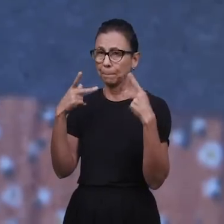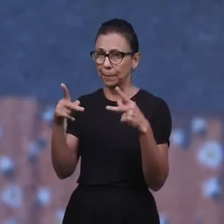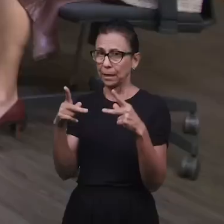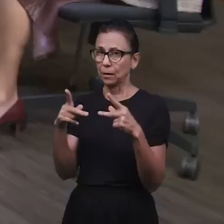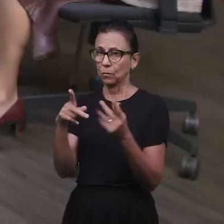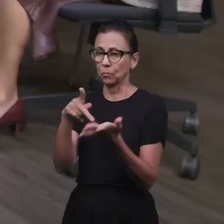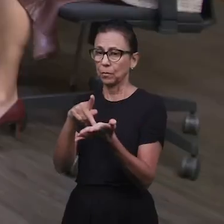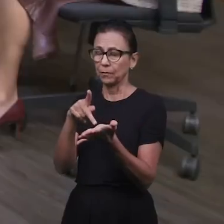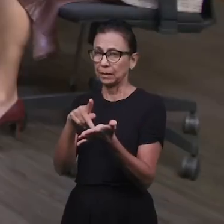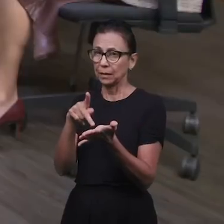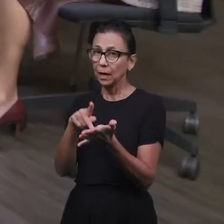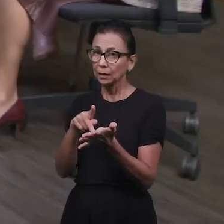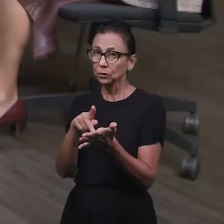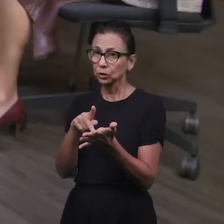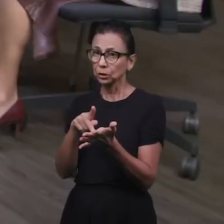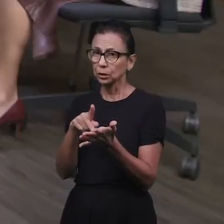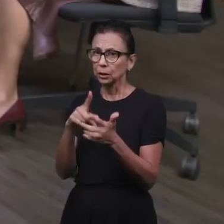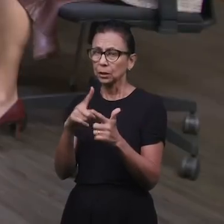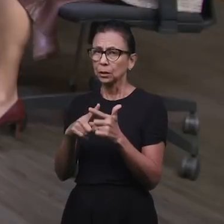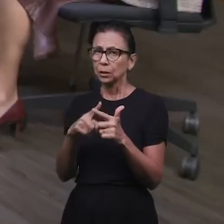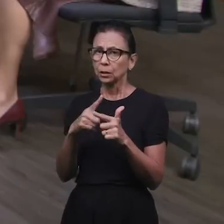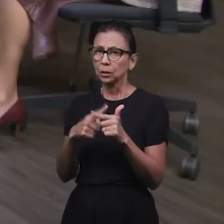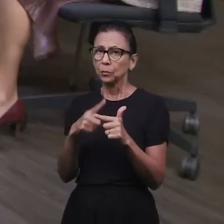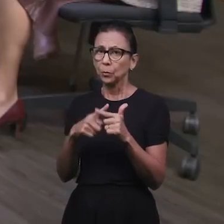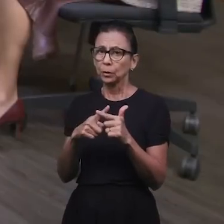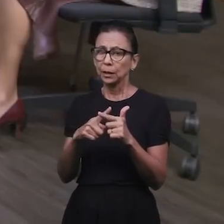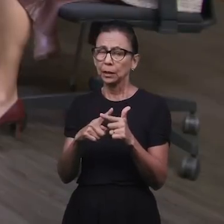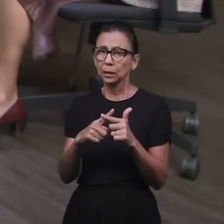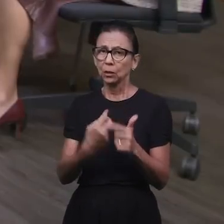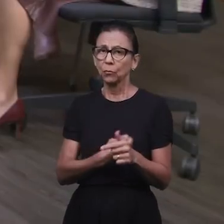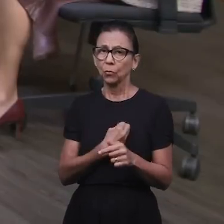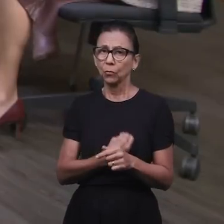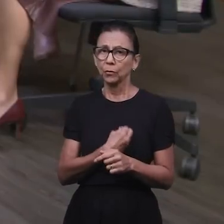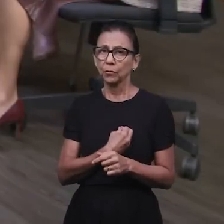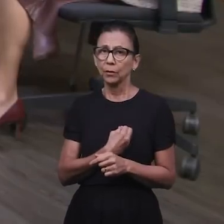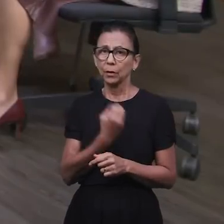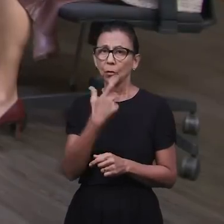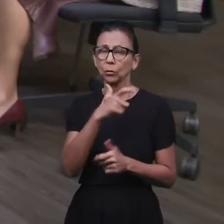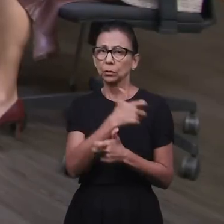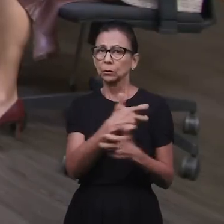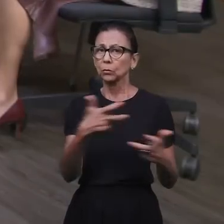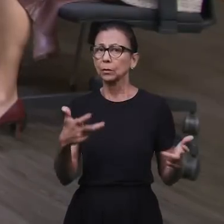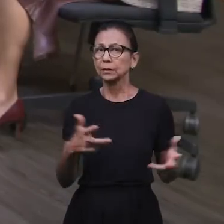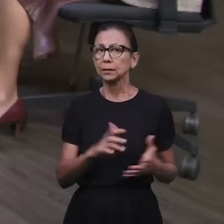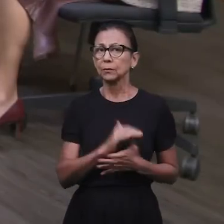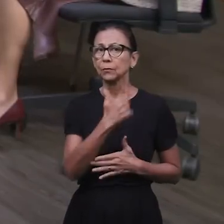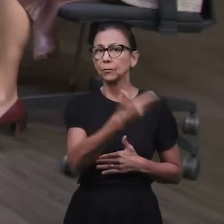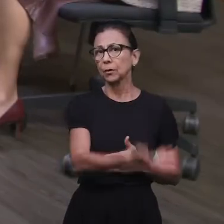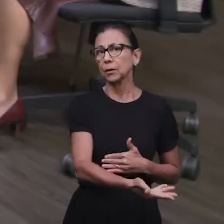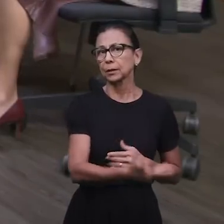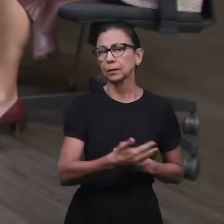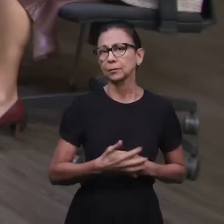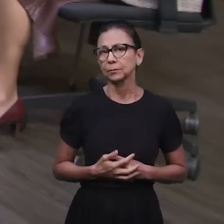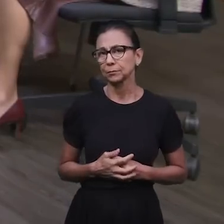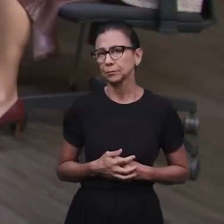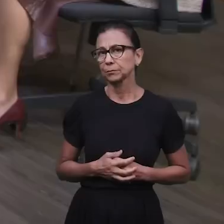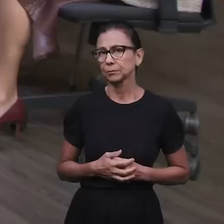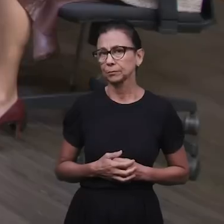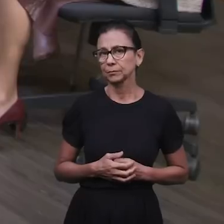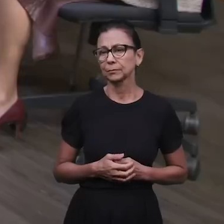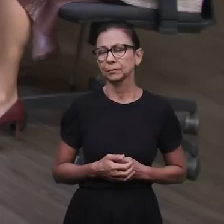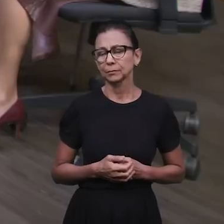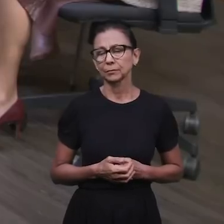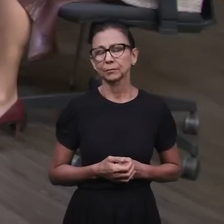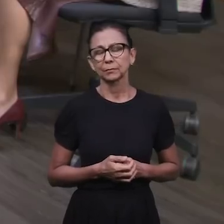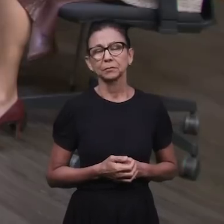prego uma coisa, por que eu vou viver outra? Isso é hipocrisia. Então, essa expressão ficou na minha mente,